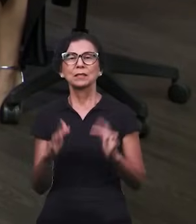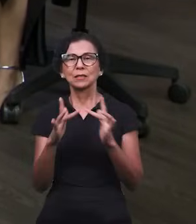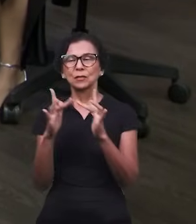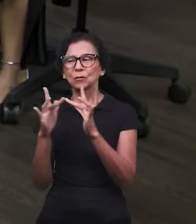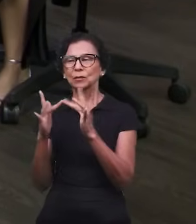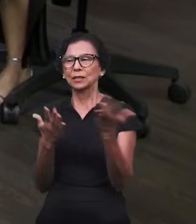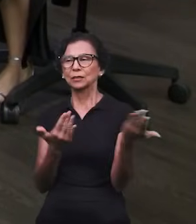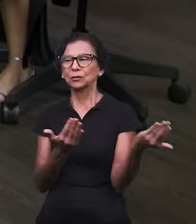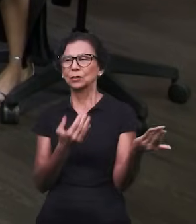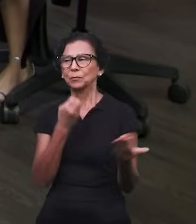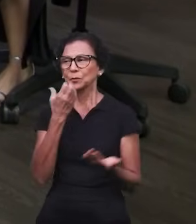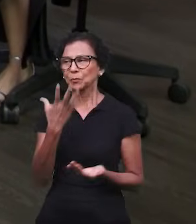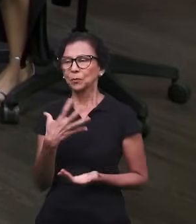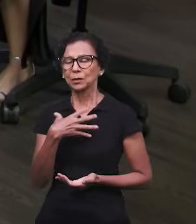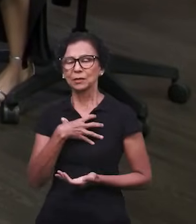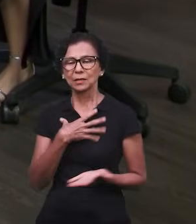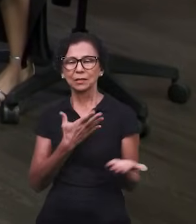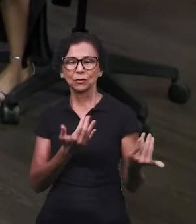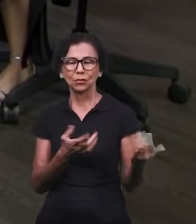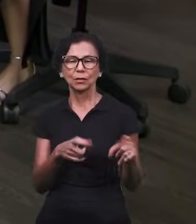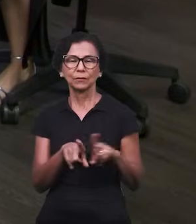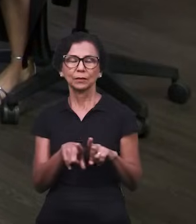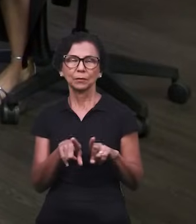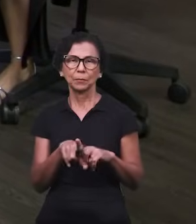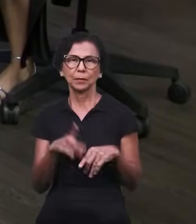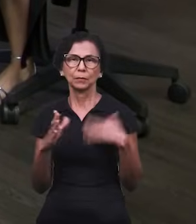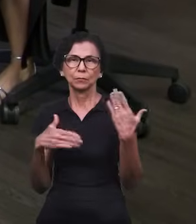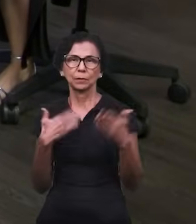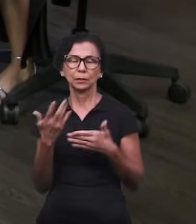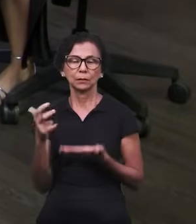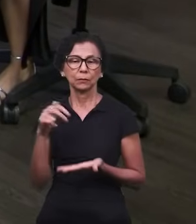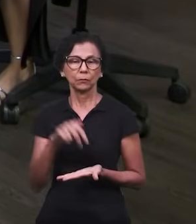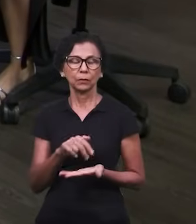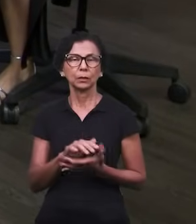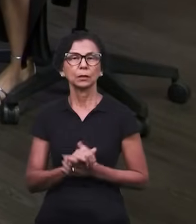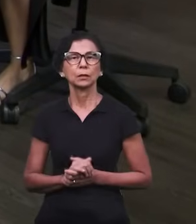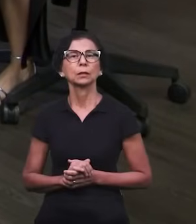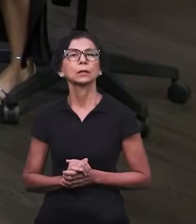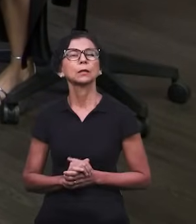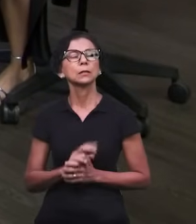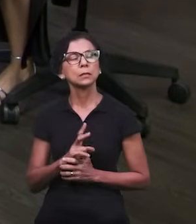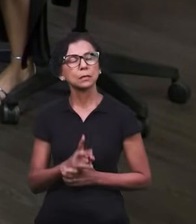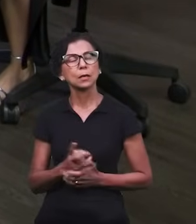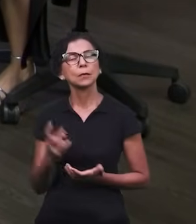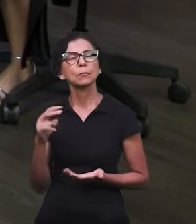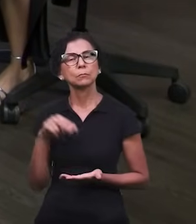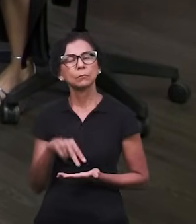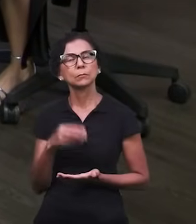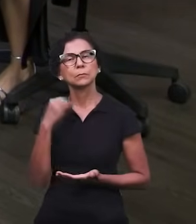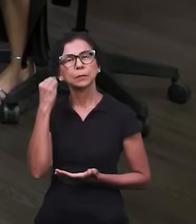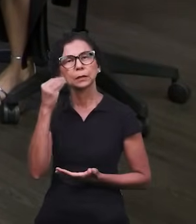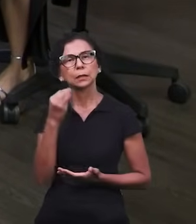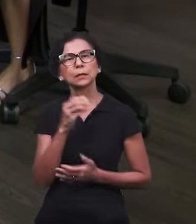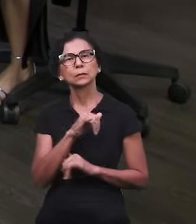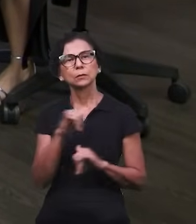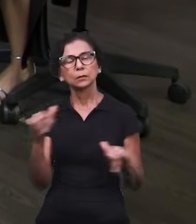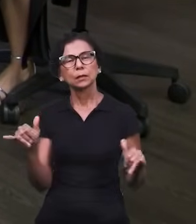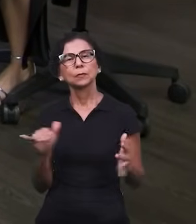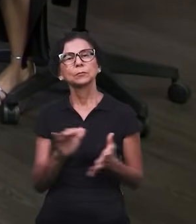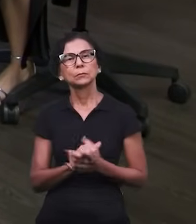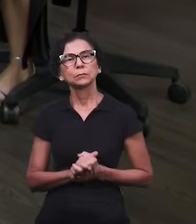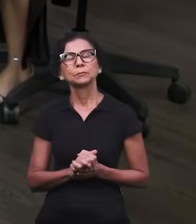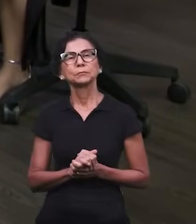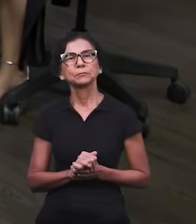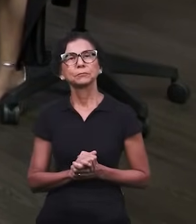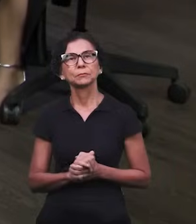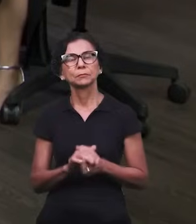convive com vocês. Então, a alegria está aqui e a gente sempre está à disposição para contar experiências, porque, na verdade, isso fez parte da nossa